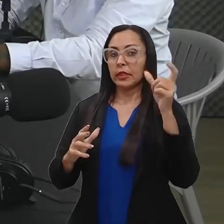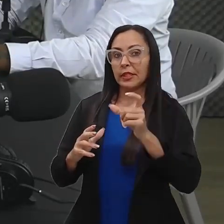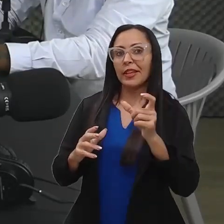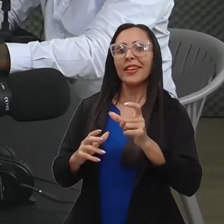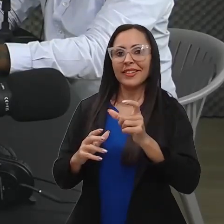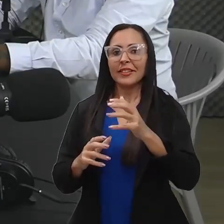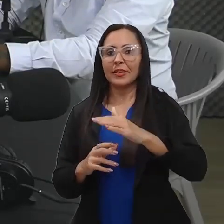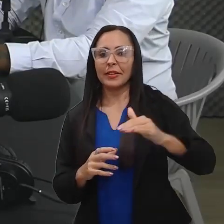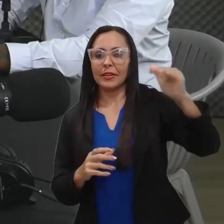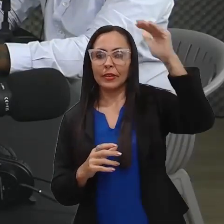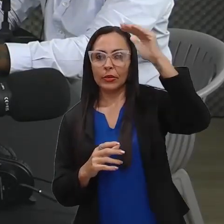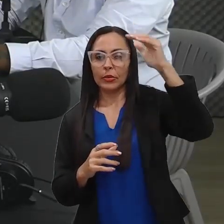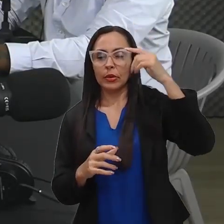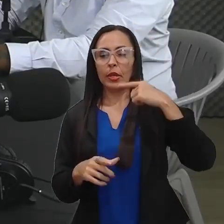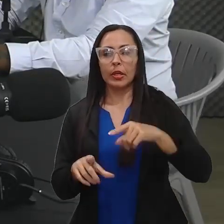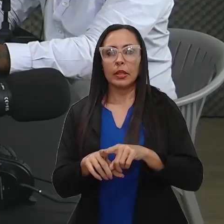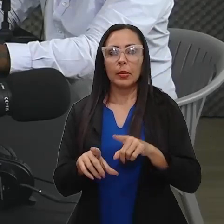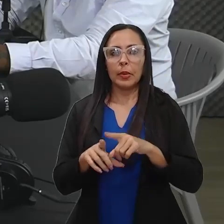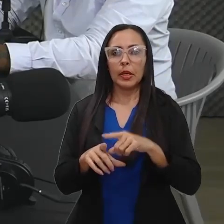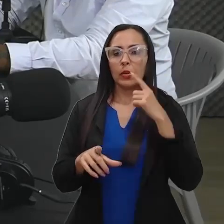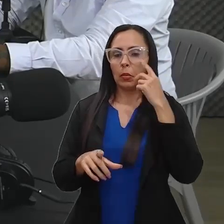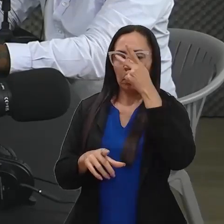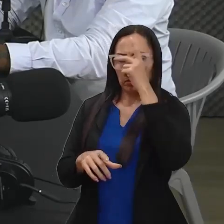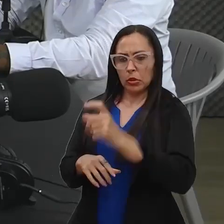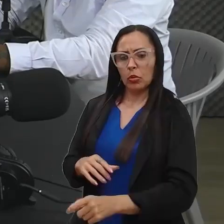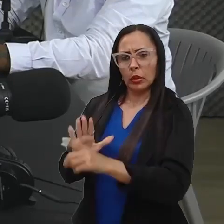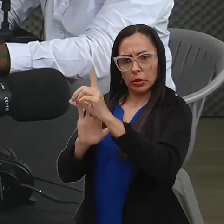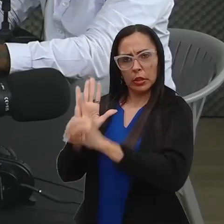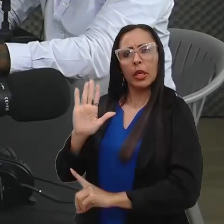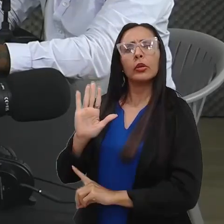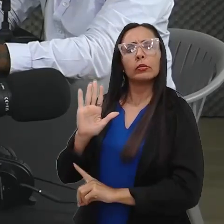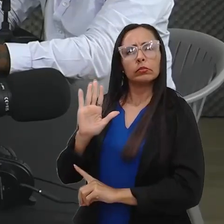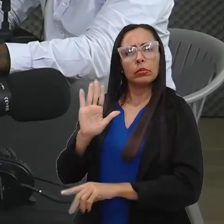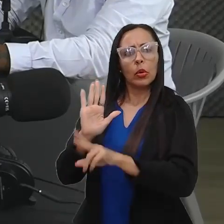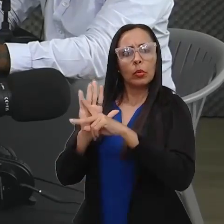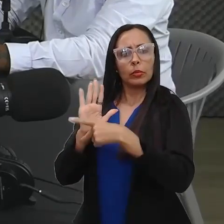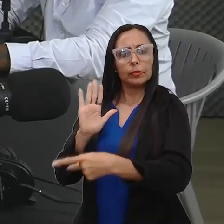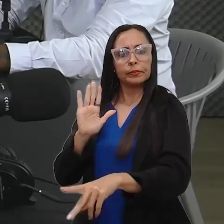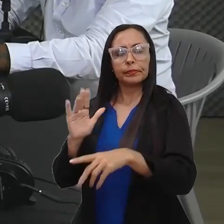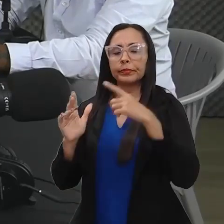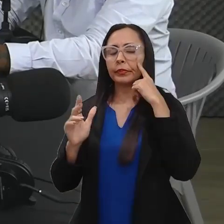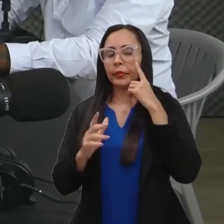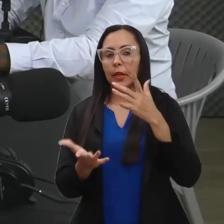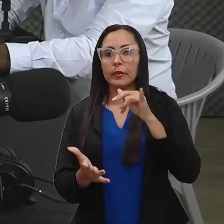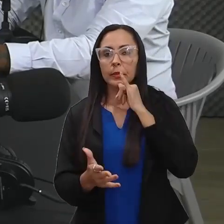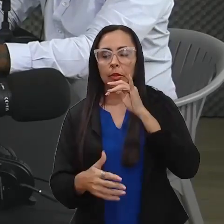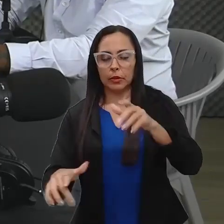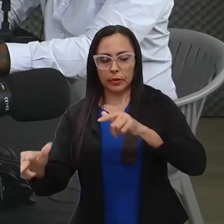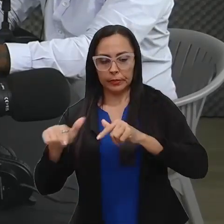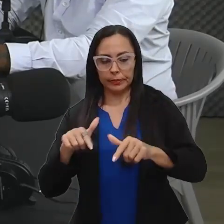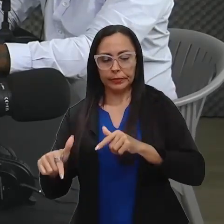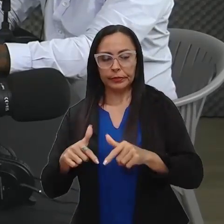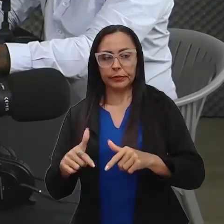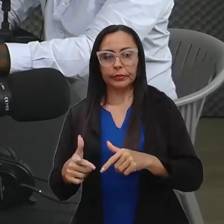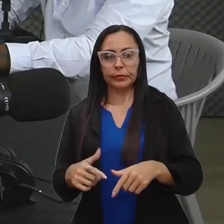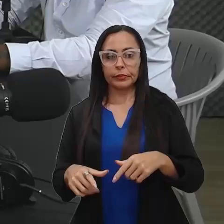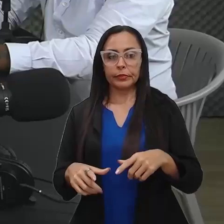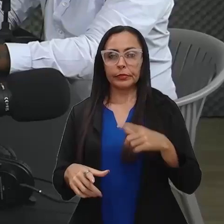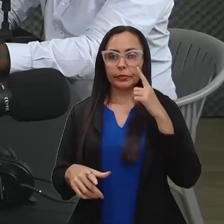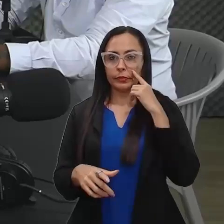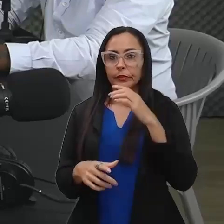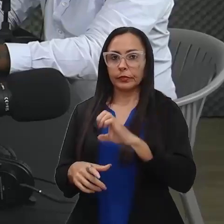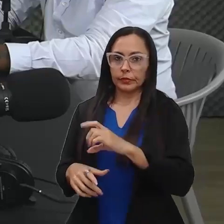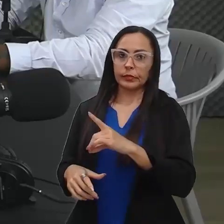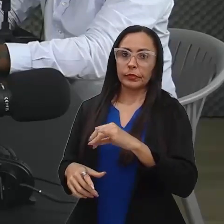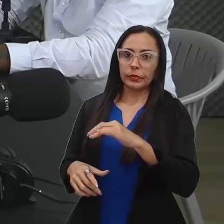adultos, mas sim como sujeito de direitos. Então, por exemplo, quando a gente trabalha com questões, né, porque também o Eduardo